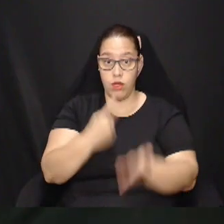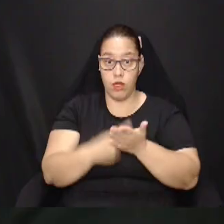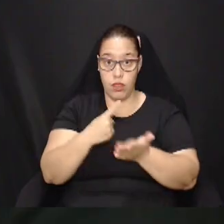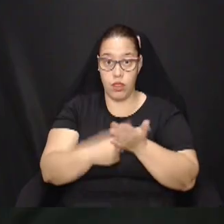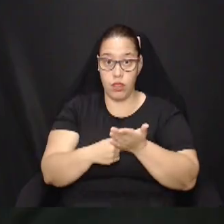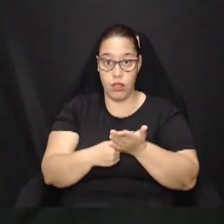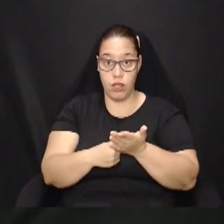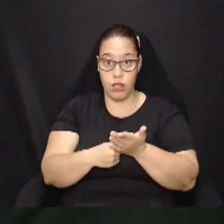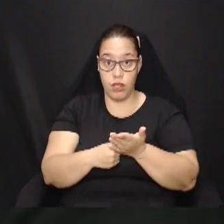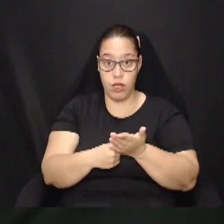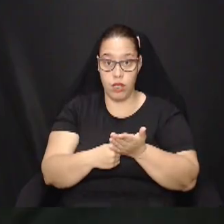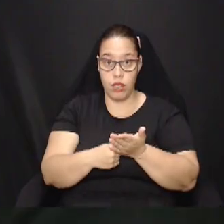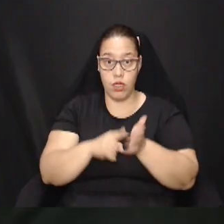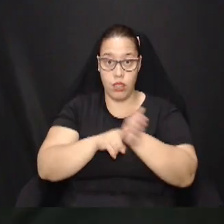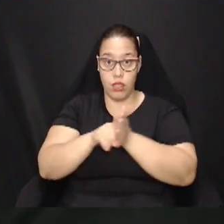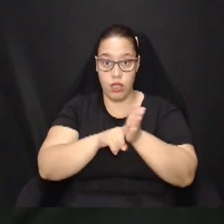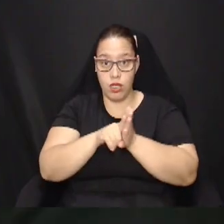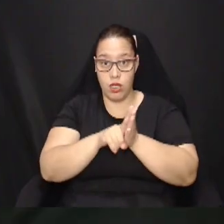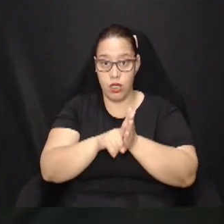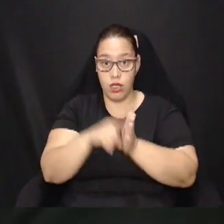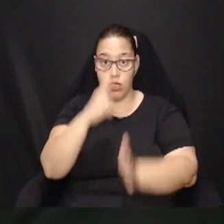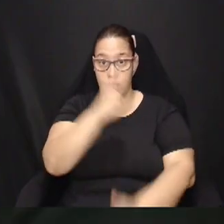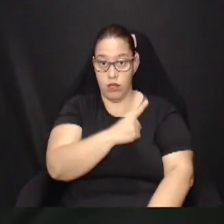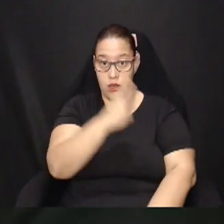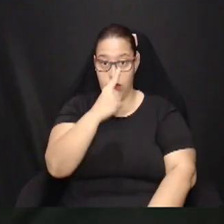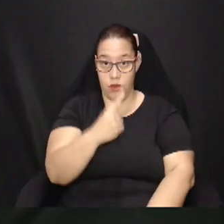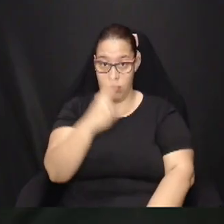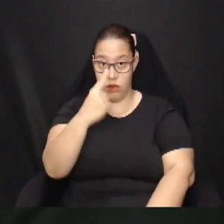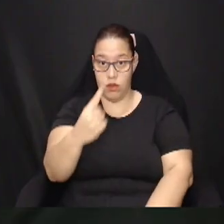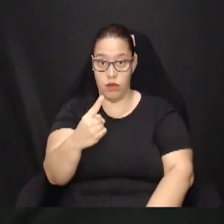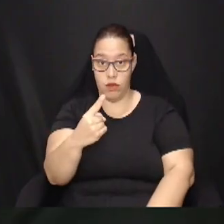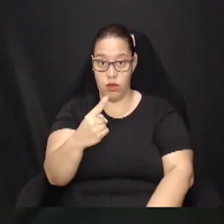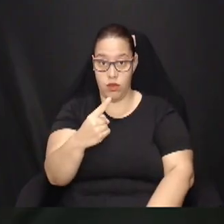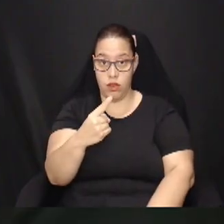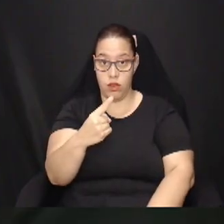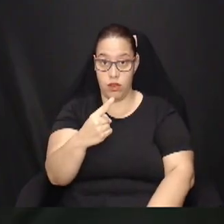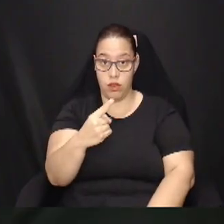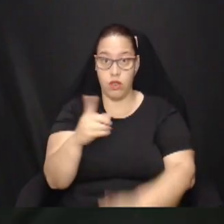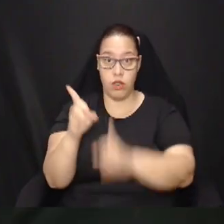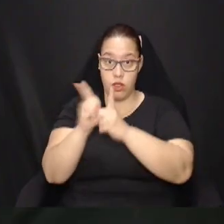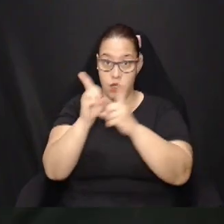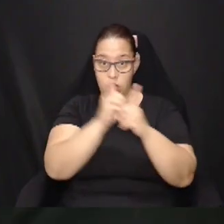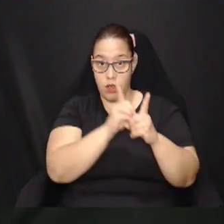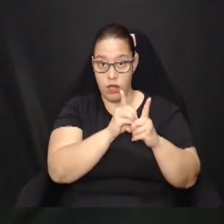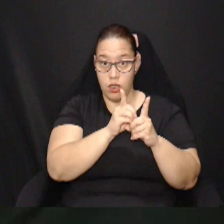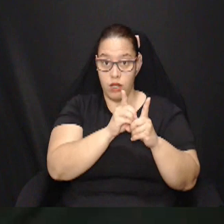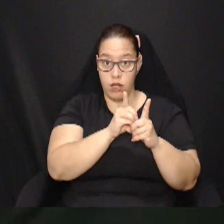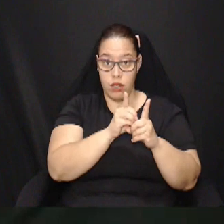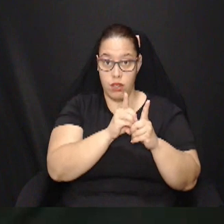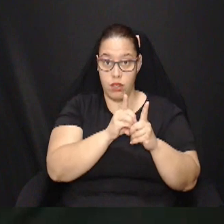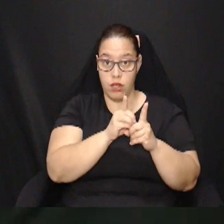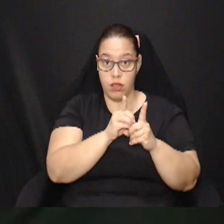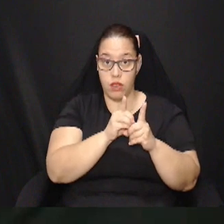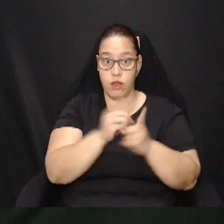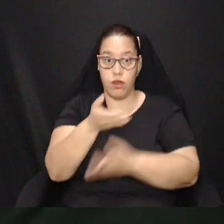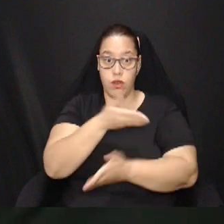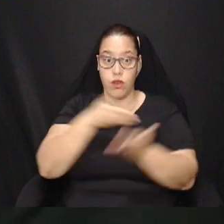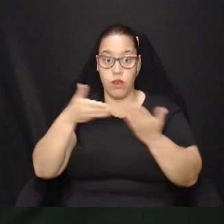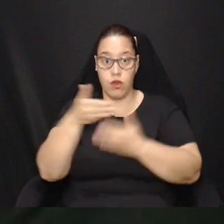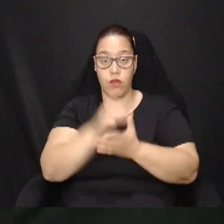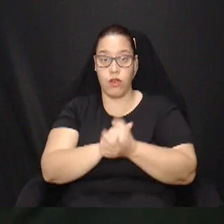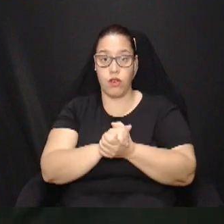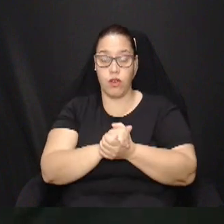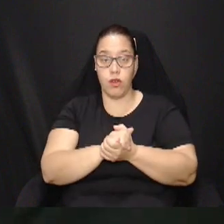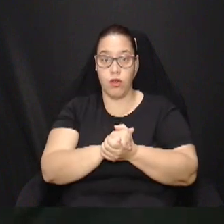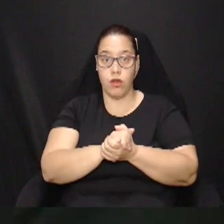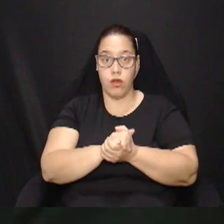algumas perguntas, separar uma para cada um, tá? Só para a gente poder atender os nossos telespectadores que também estão interagindo com a gente. Produção, pode colocar na tela para a gente,